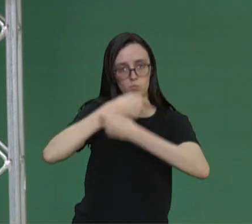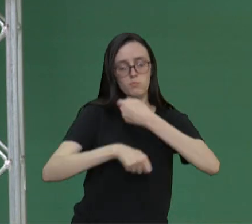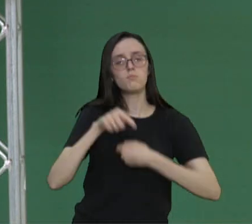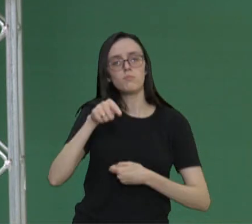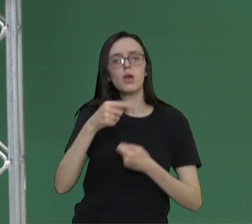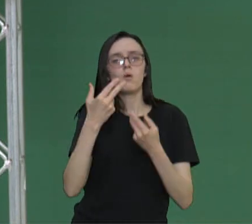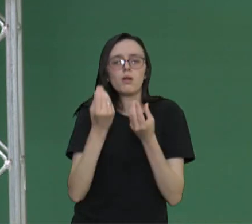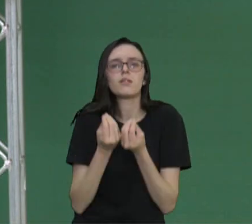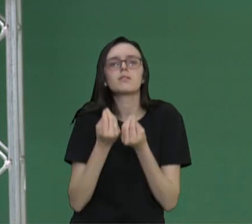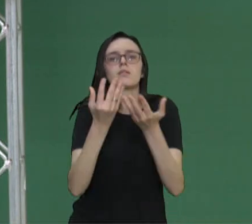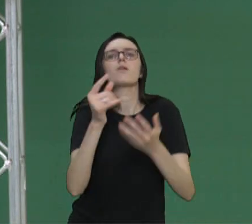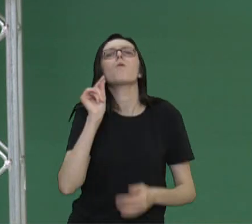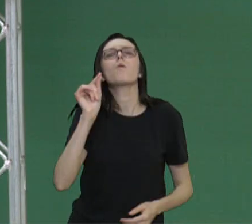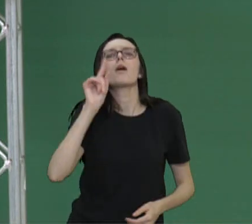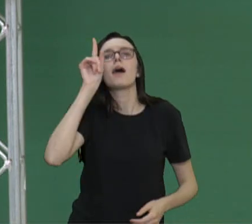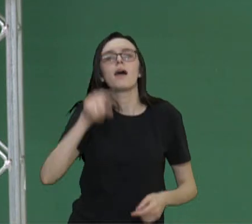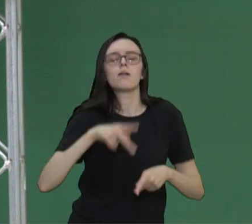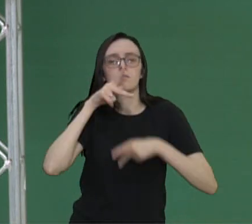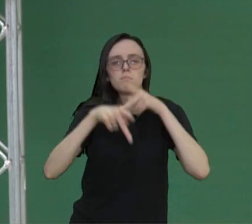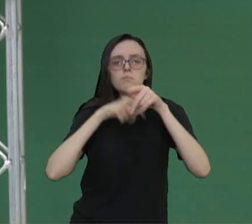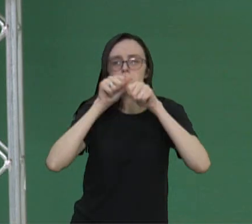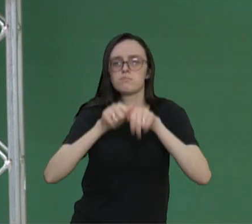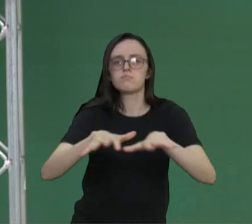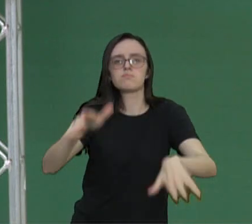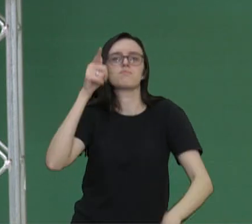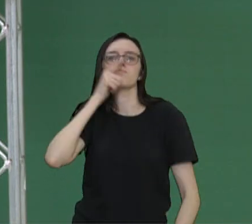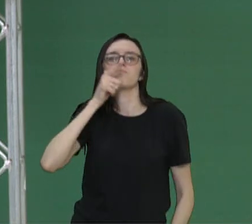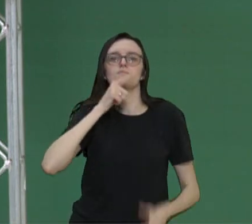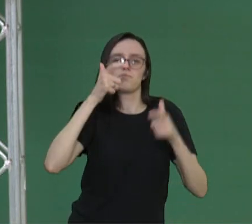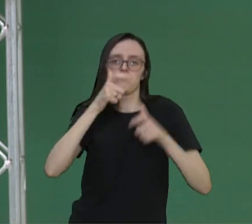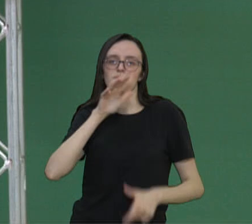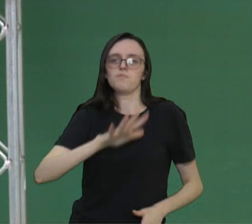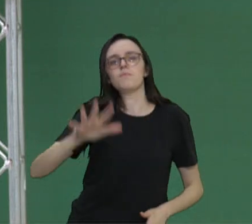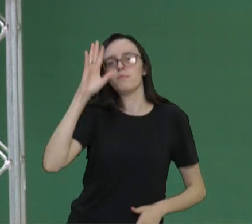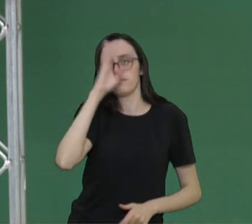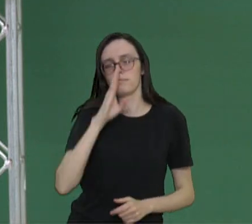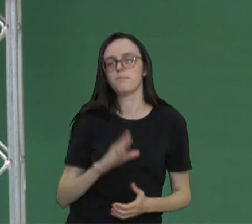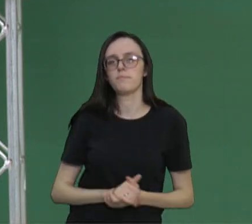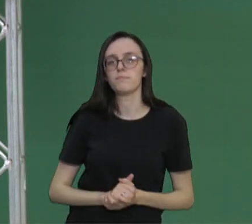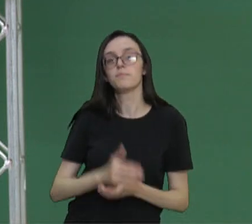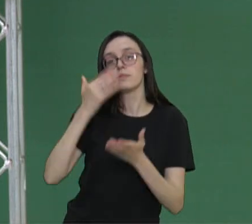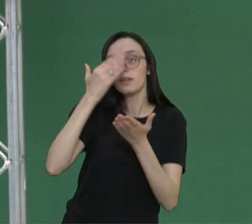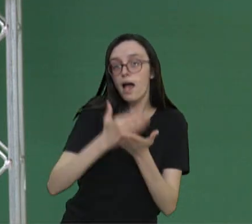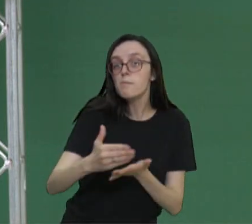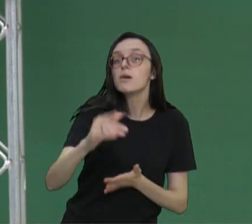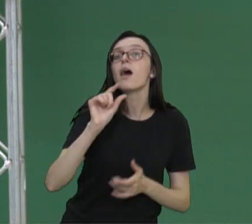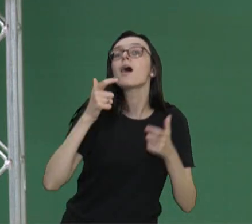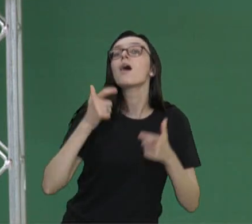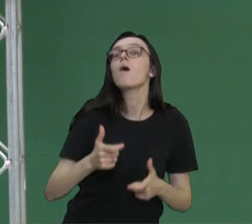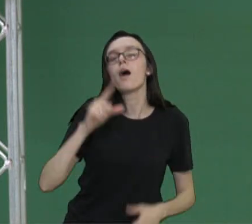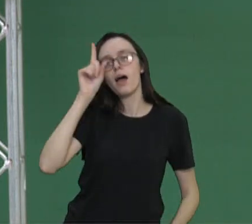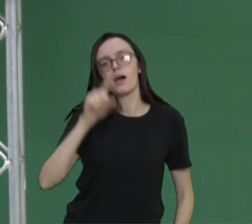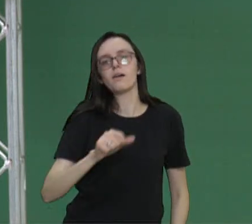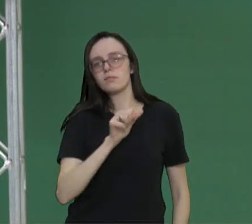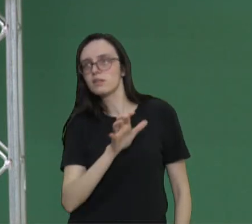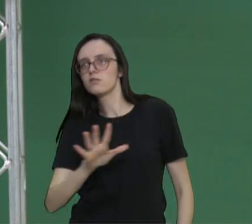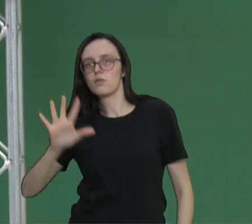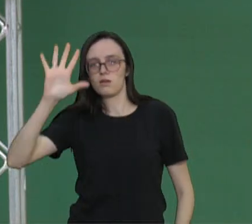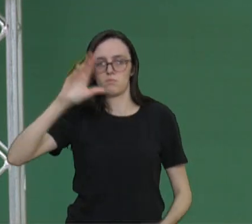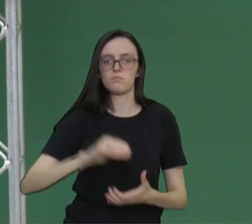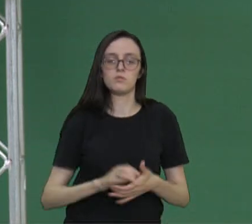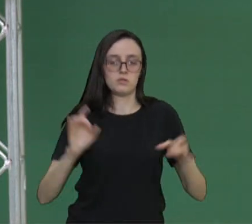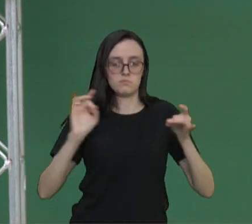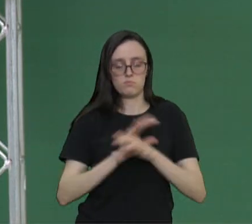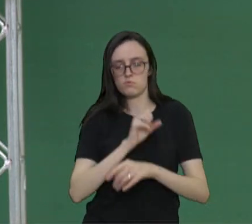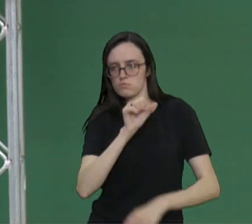que propiciaram o povoamento do território brasileiro a partir do litoral. Então, saíam do